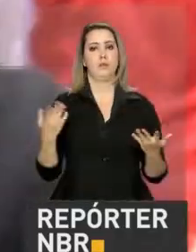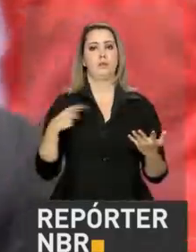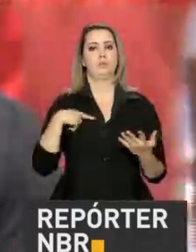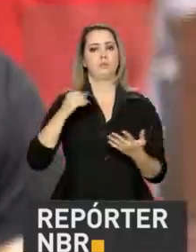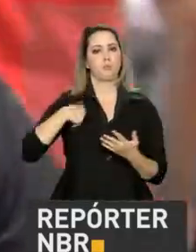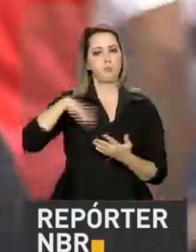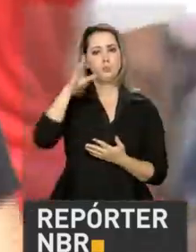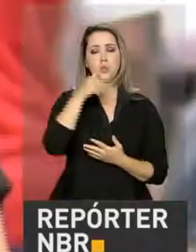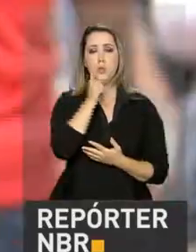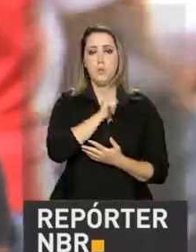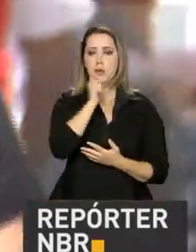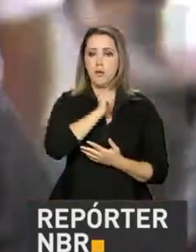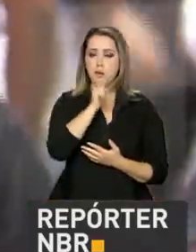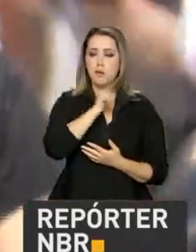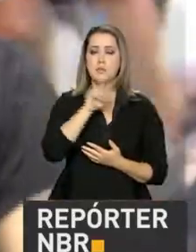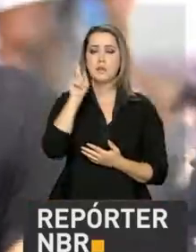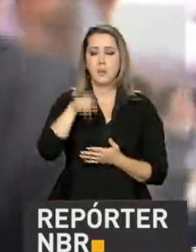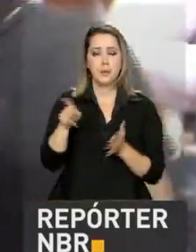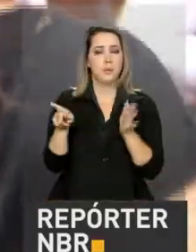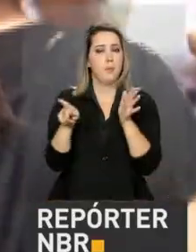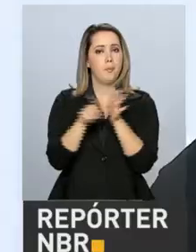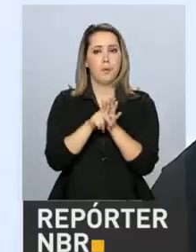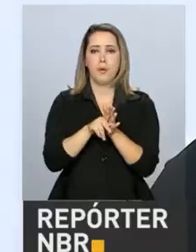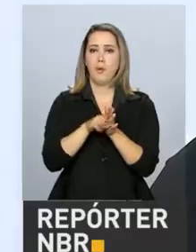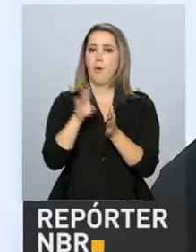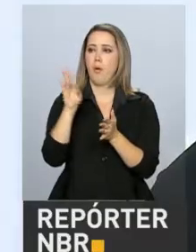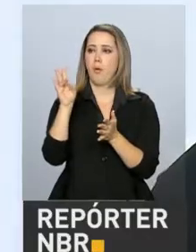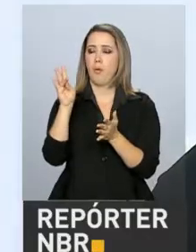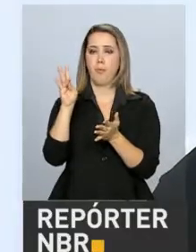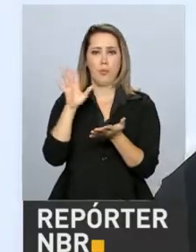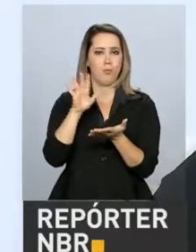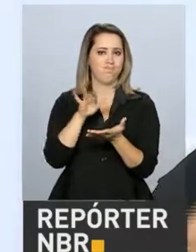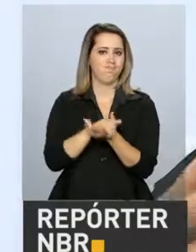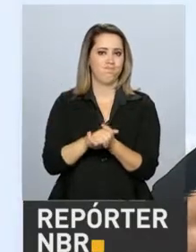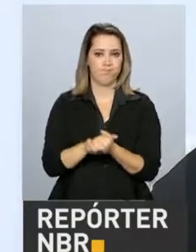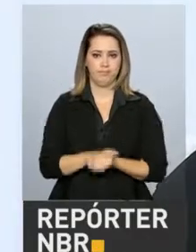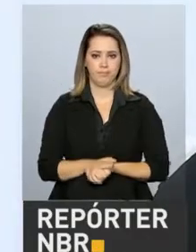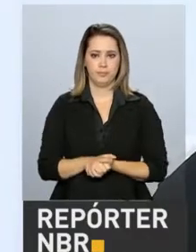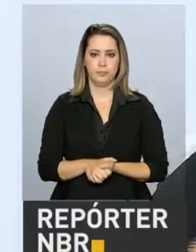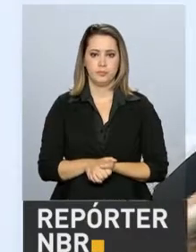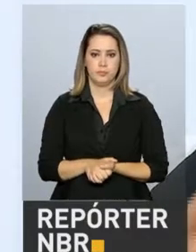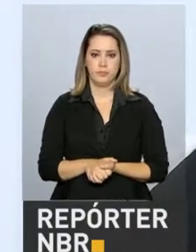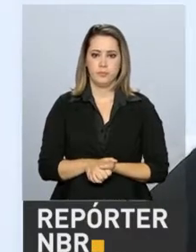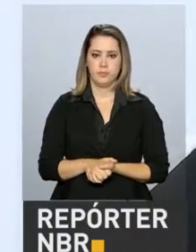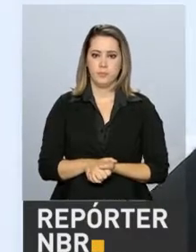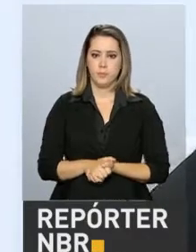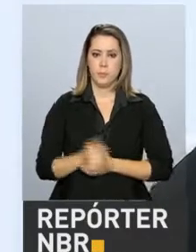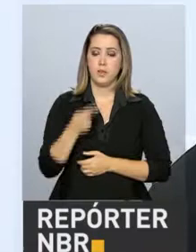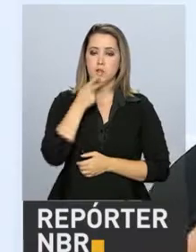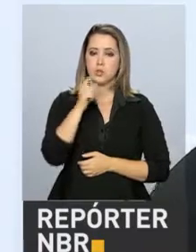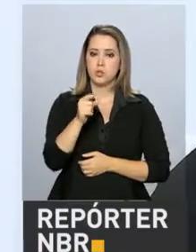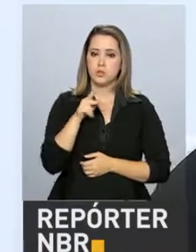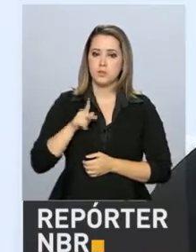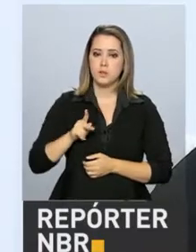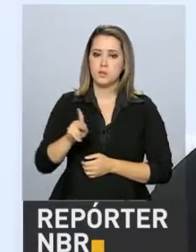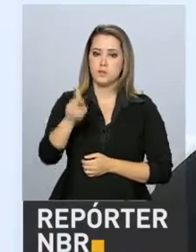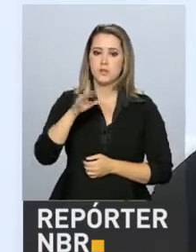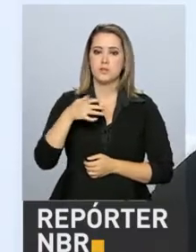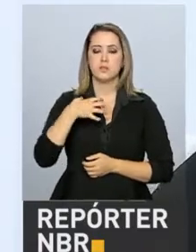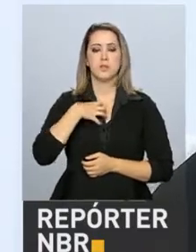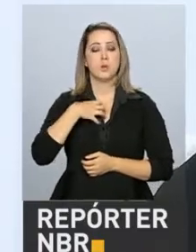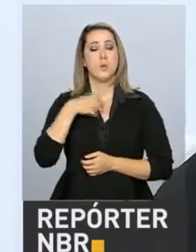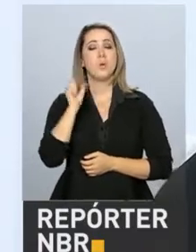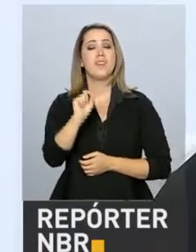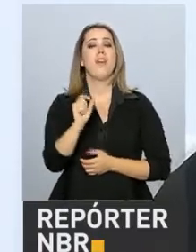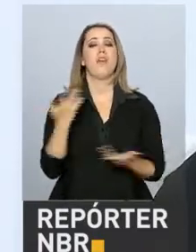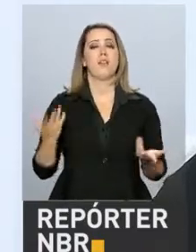é agredida pelos próprios companheiros. A gente tenta falar muito o que é essa relação abusiva, de eu me sentir